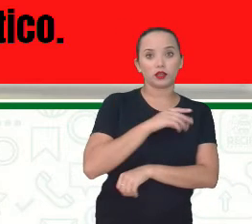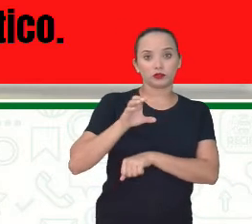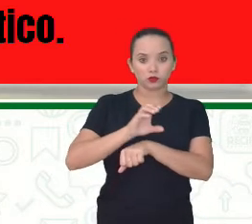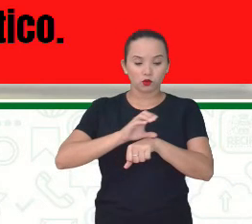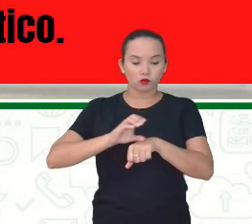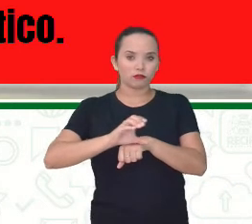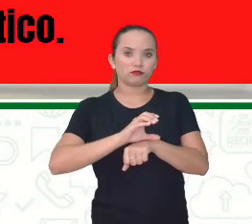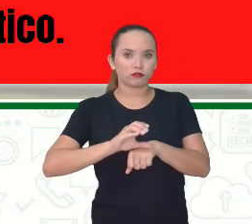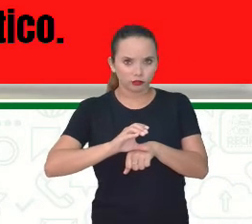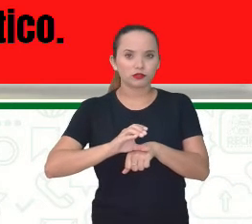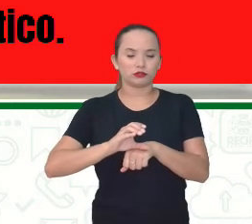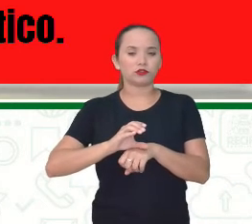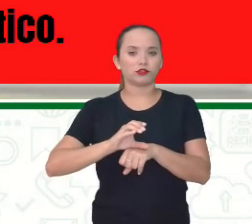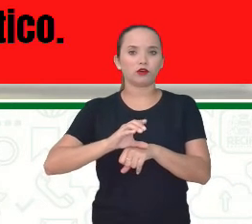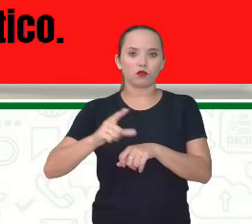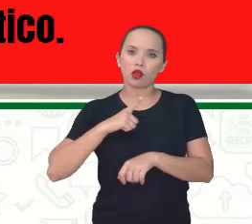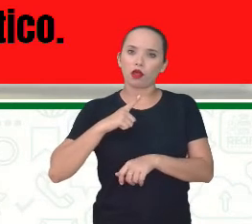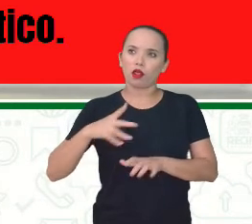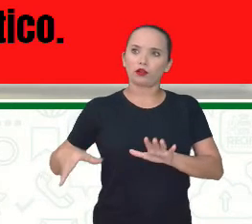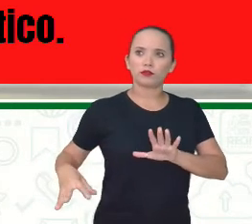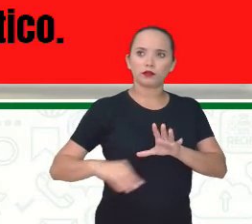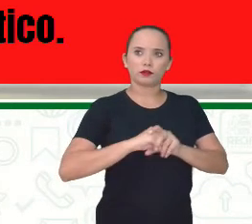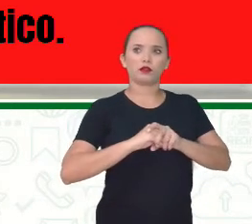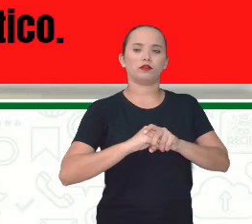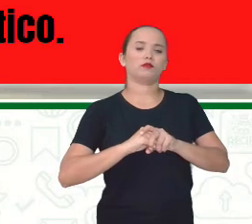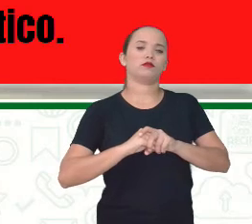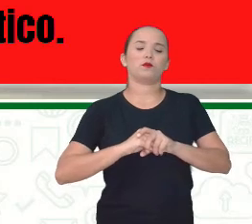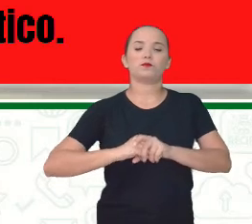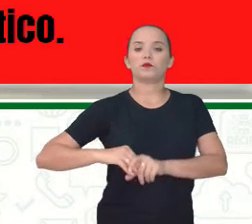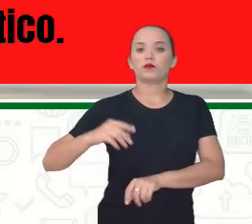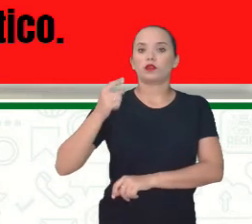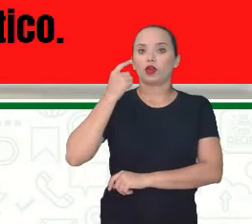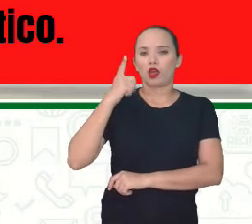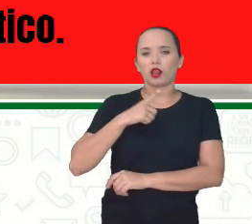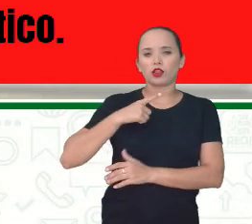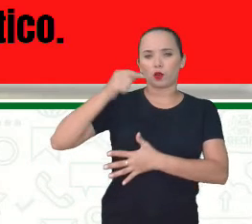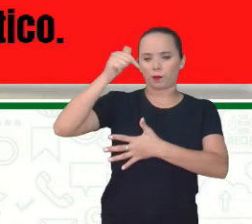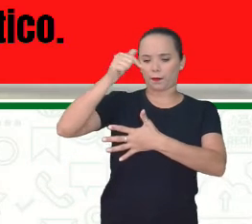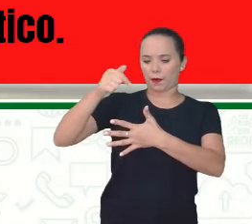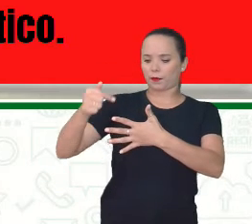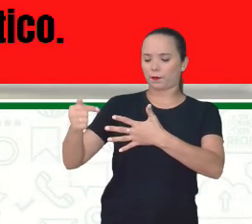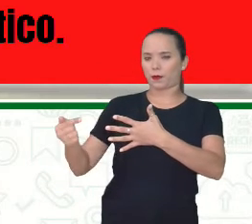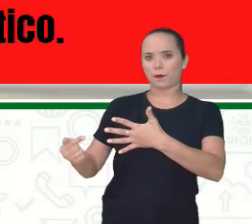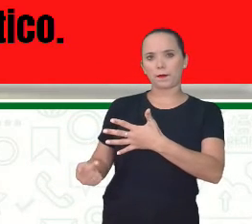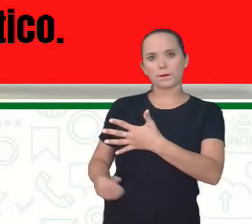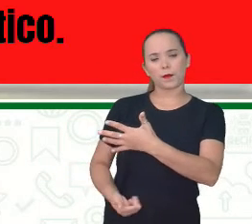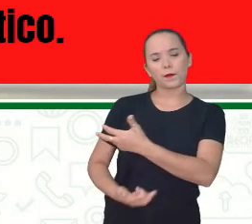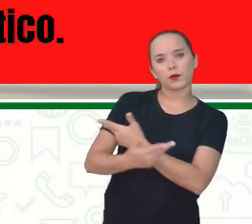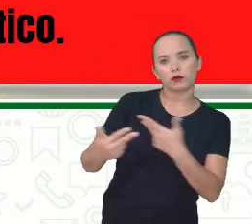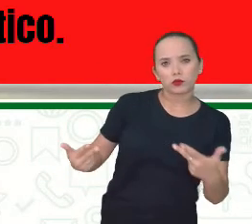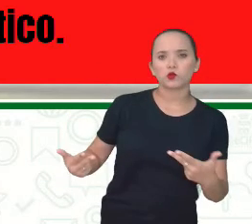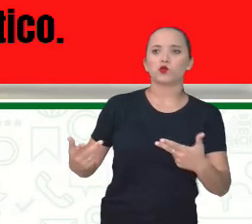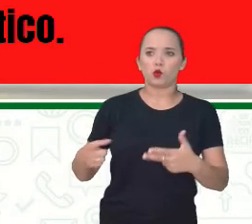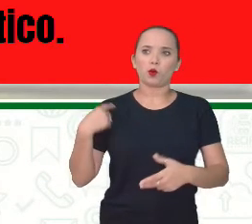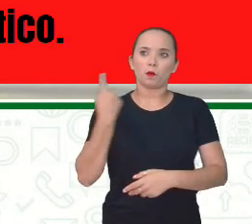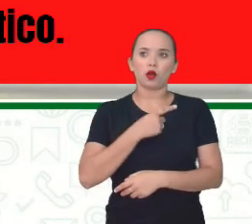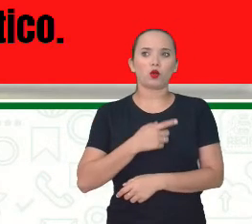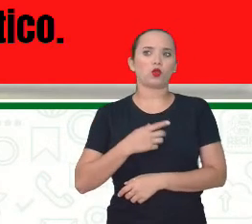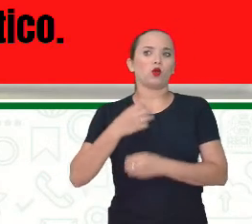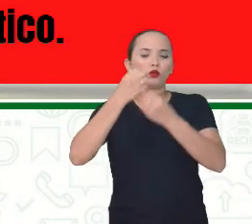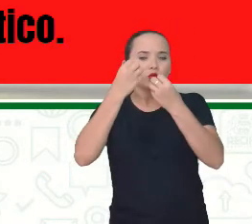Constituição, ela prevê, certo? Ela traz aí vários fundamentos, né, para esse